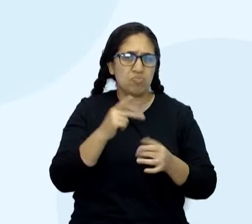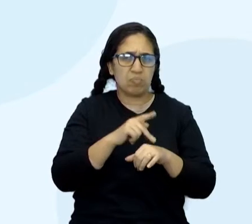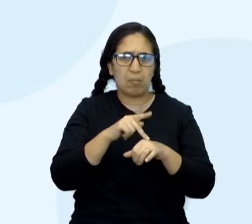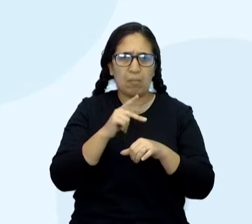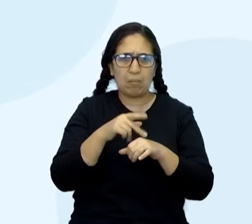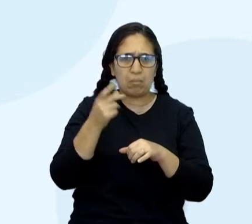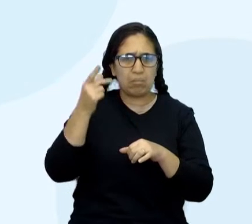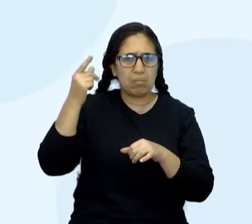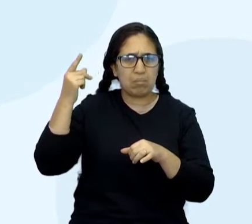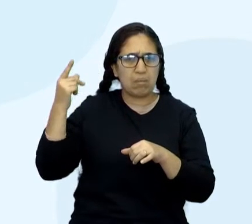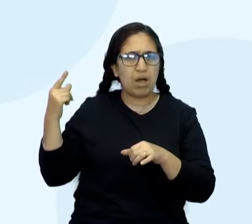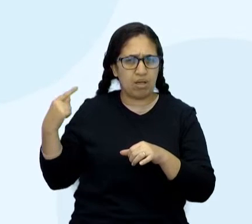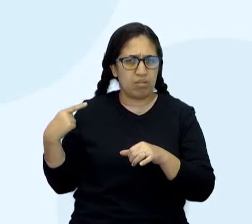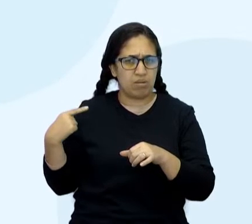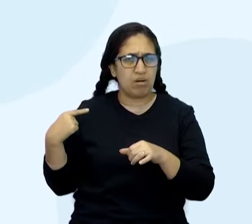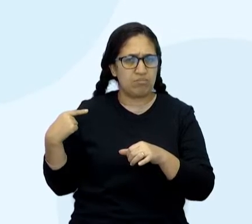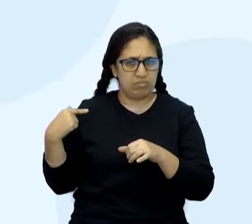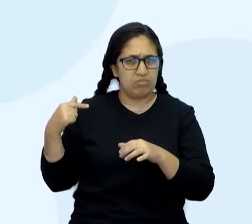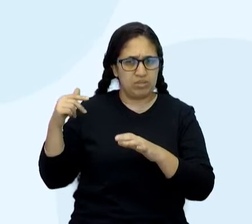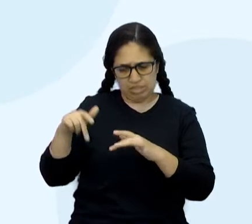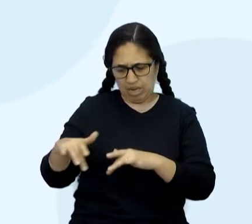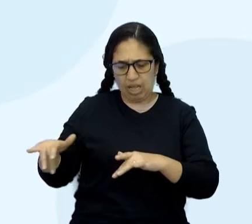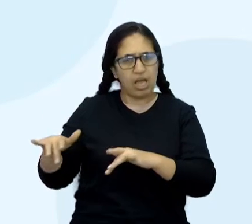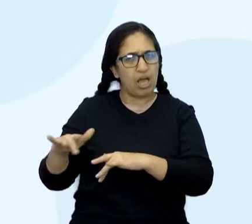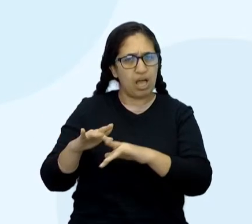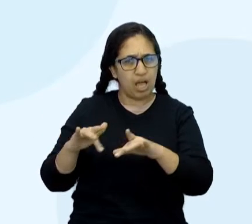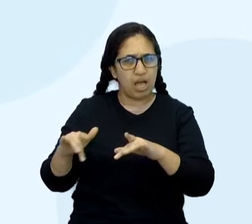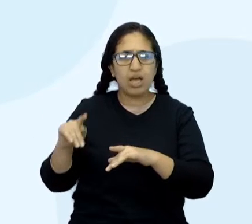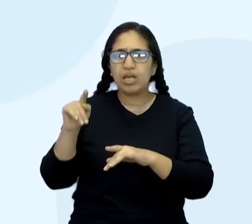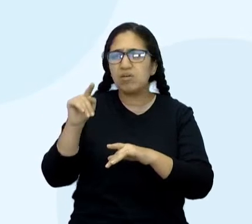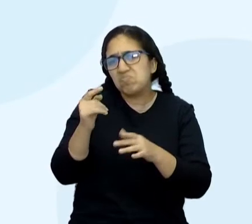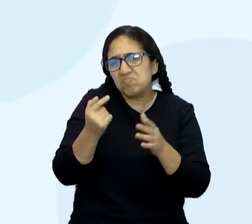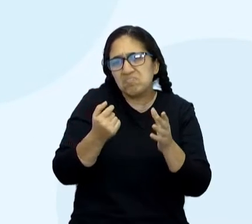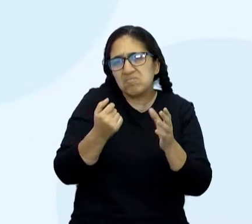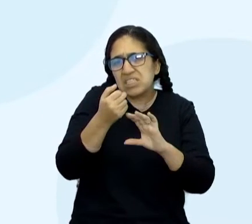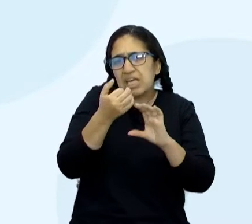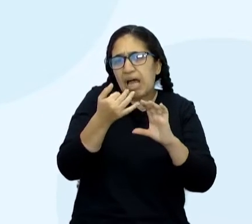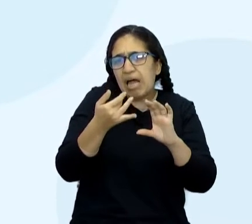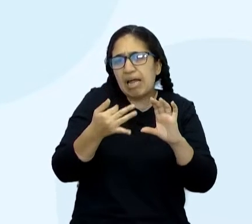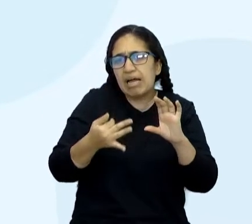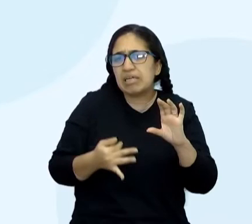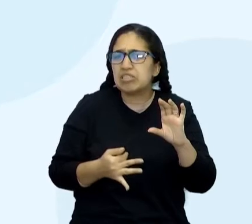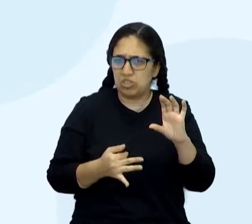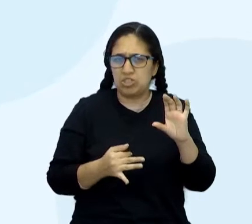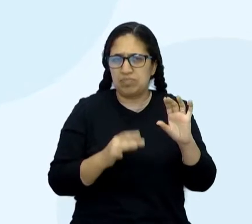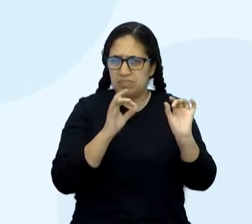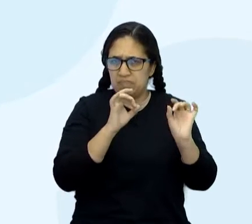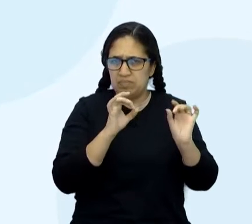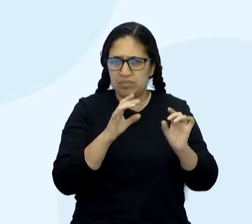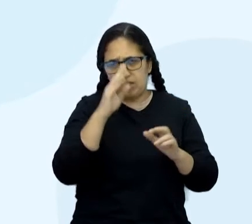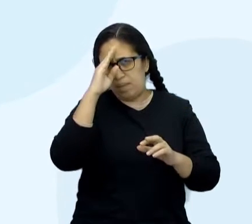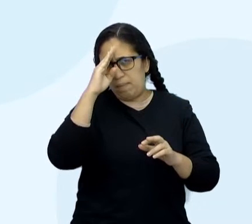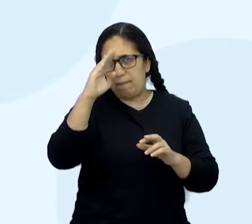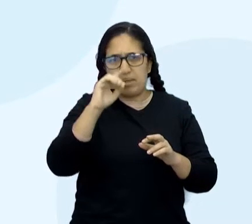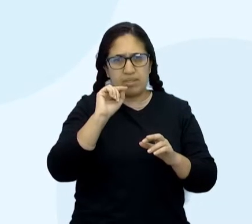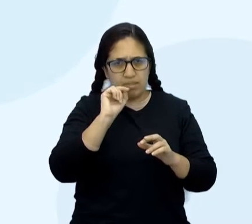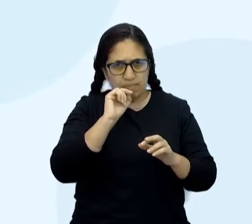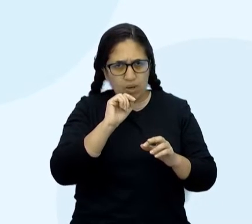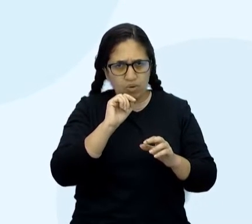aí na natureza, um pedaço de minério, né? E ele tem algumas particularidades. A principal delas é